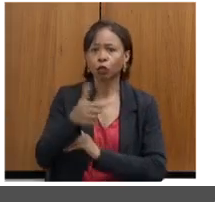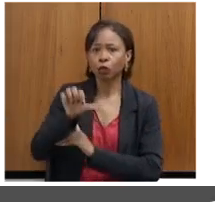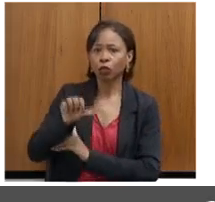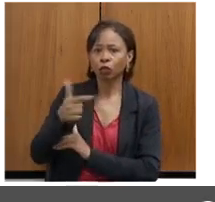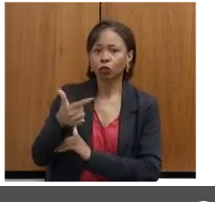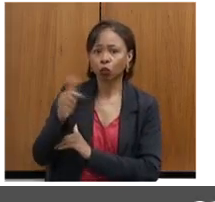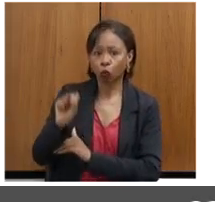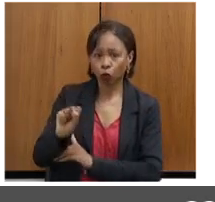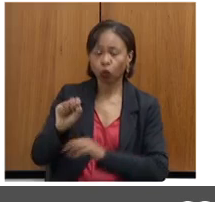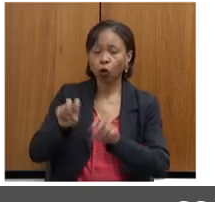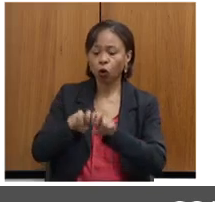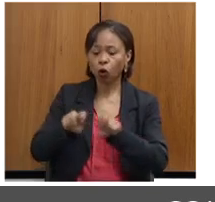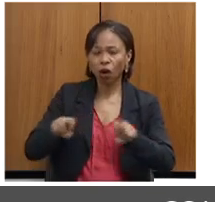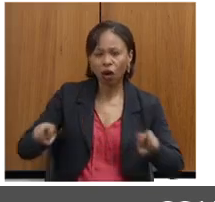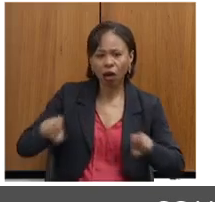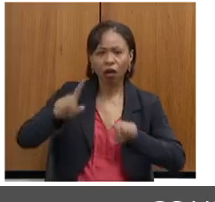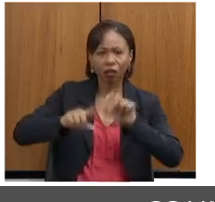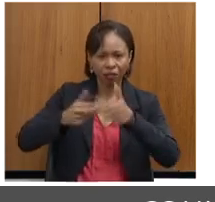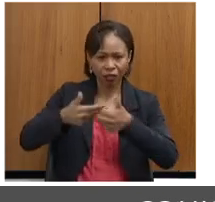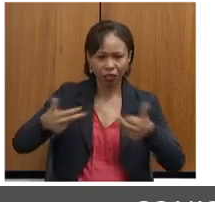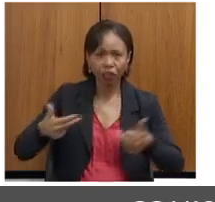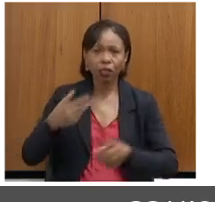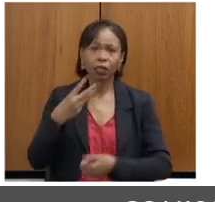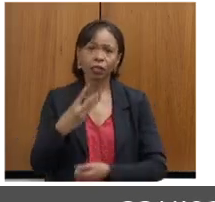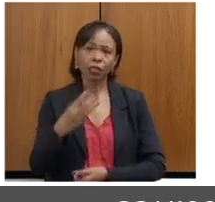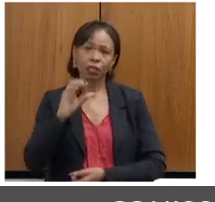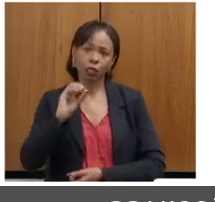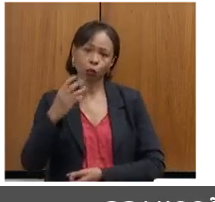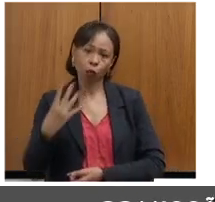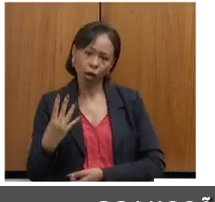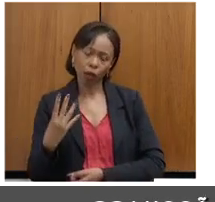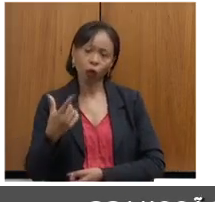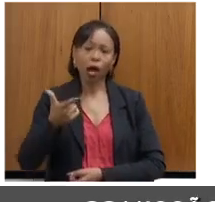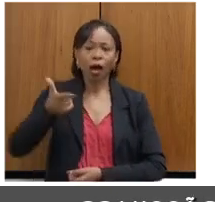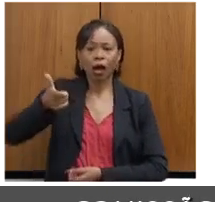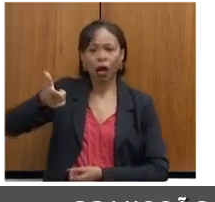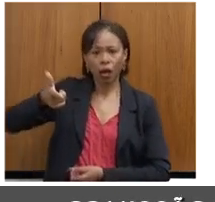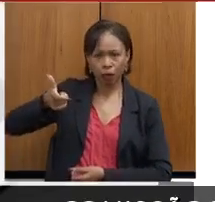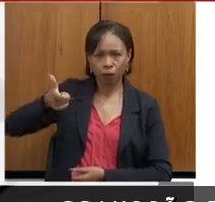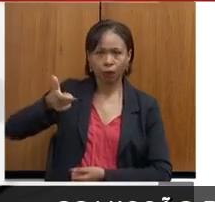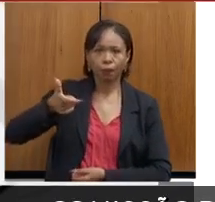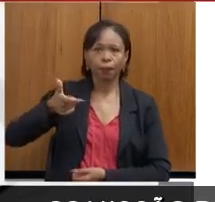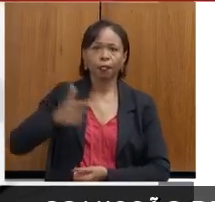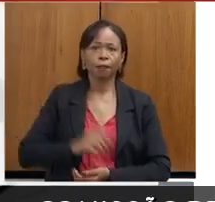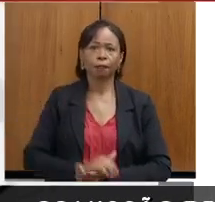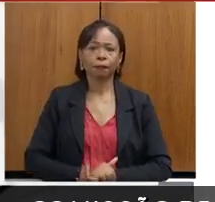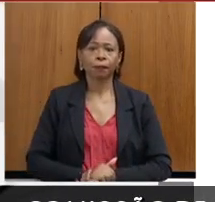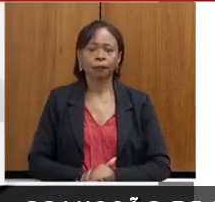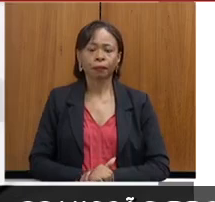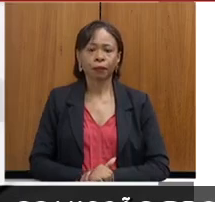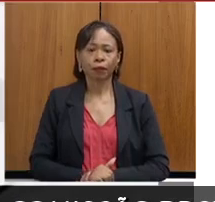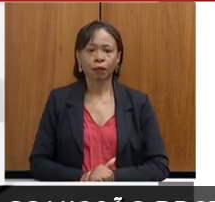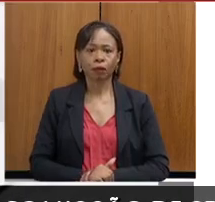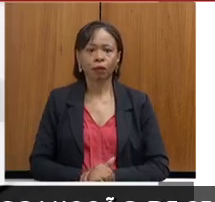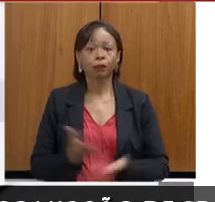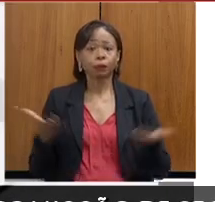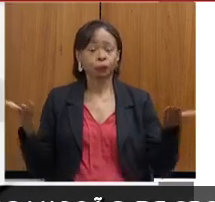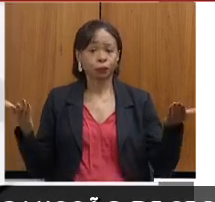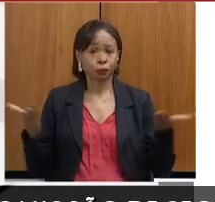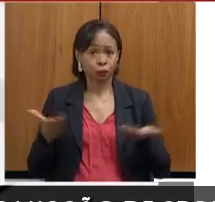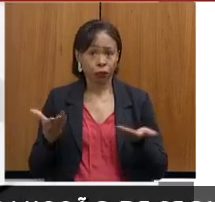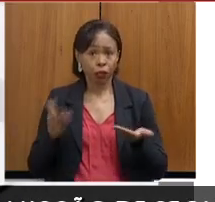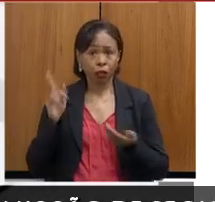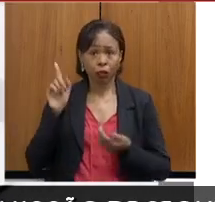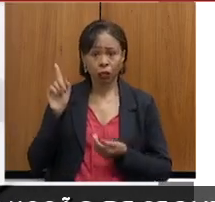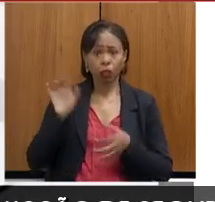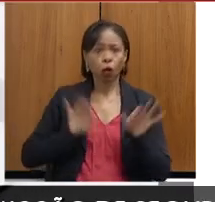vinte e oito mobiliários 304 armas pode passar e e Aqui nós temos